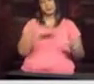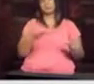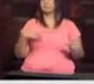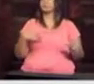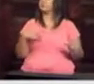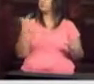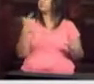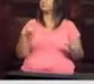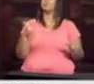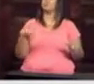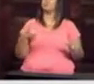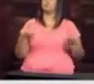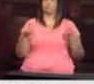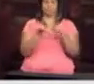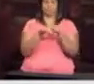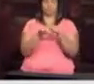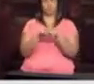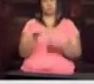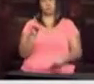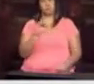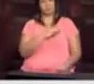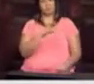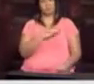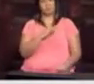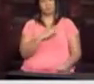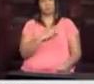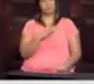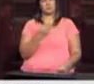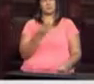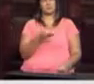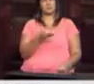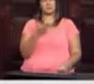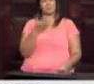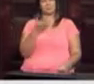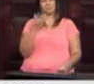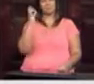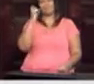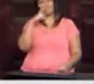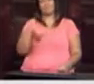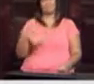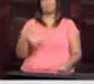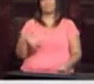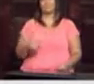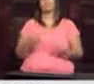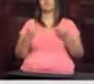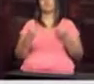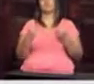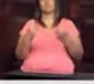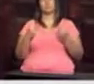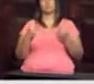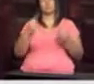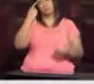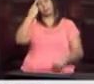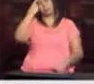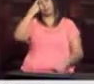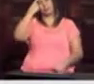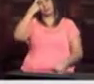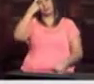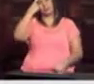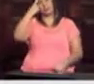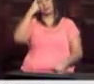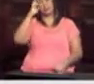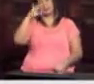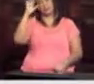tragédia quando os policiais vivem nessa guerra e tragédia quando o discurso é muito bonito, mas na prática